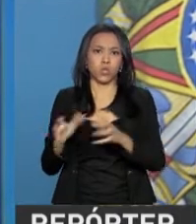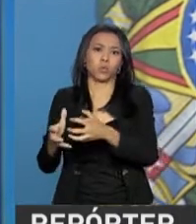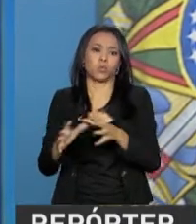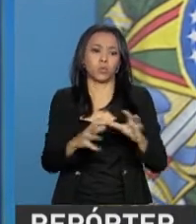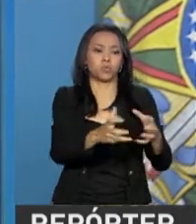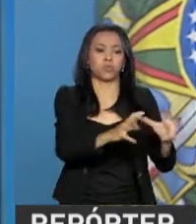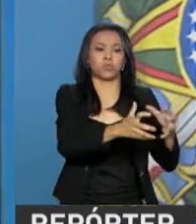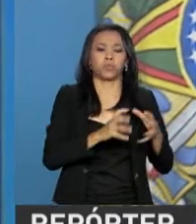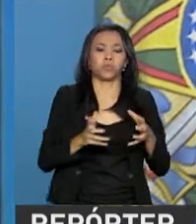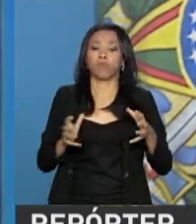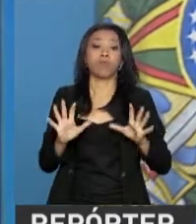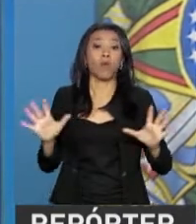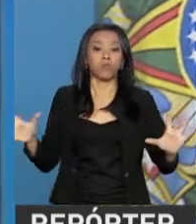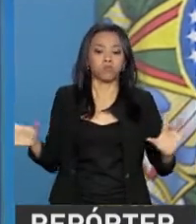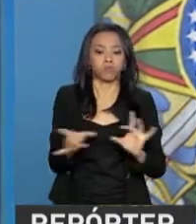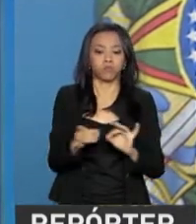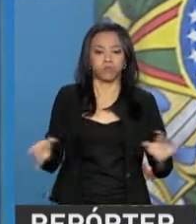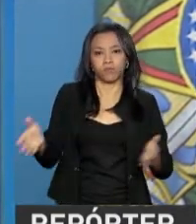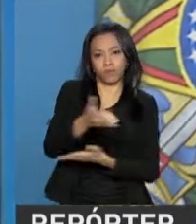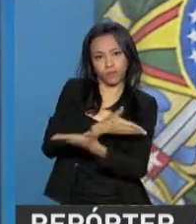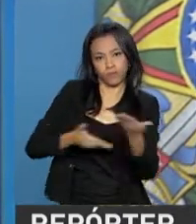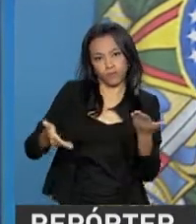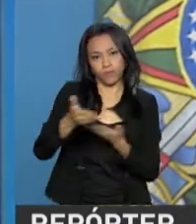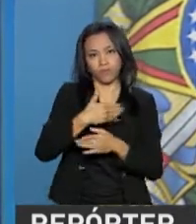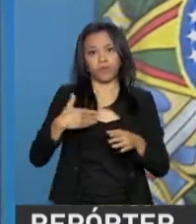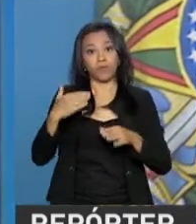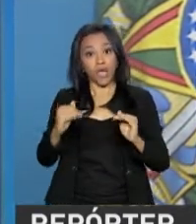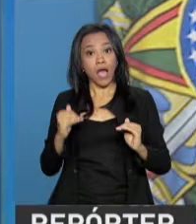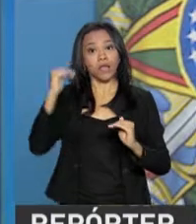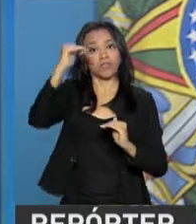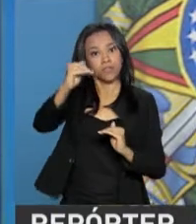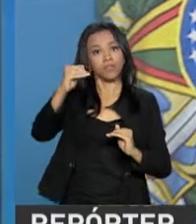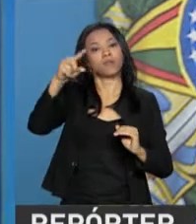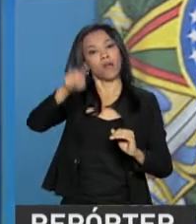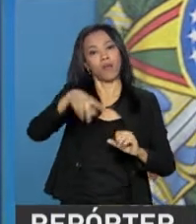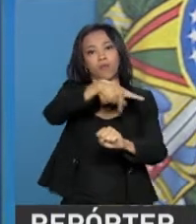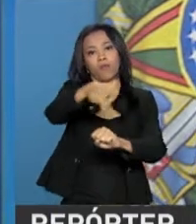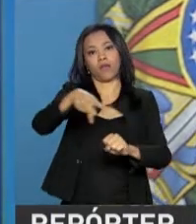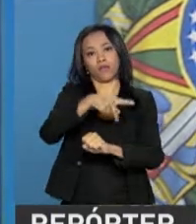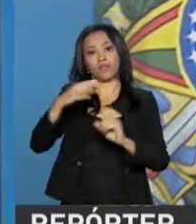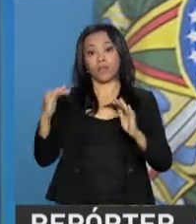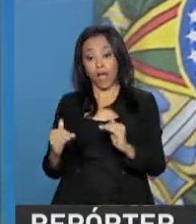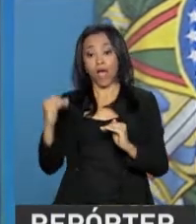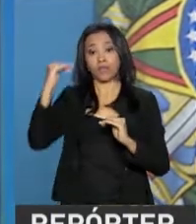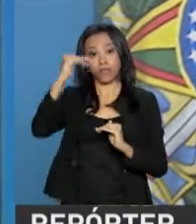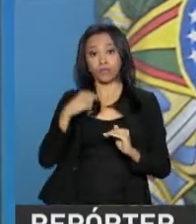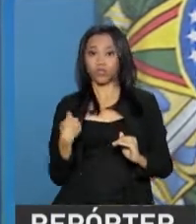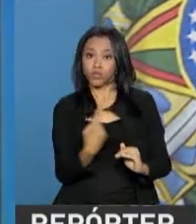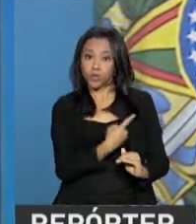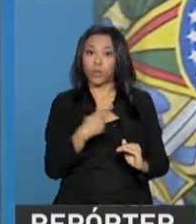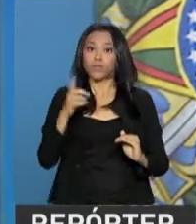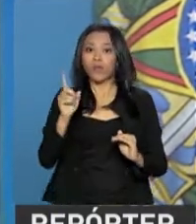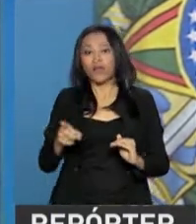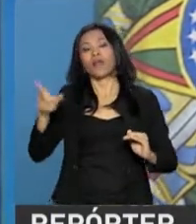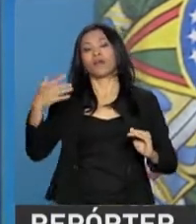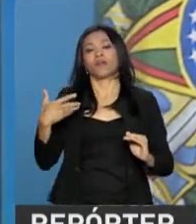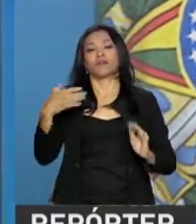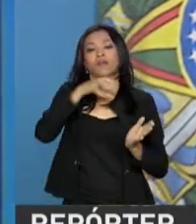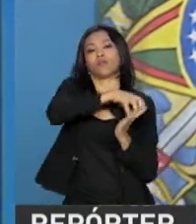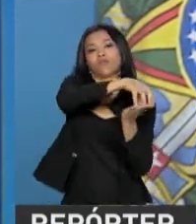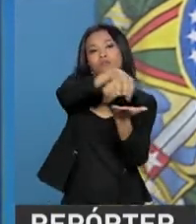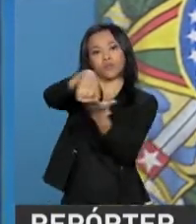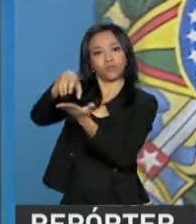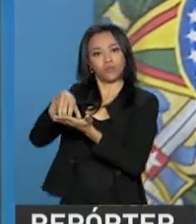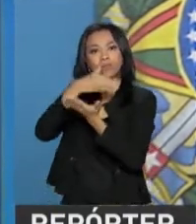separação acima de todos nós está o país acima de todos nós estão as instituições por isso que o preserva